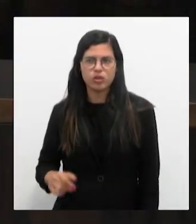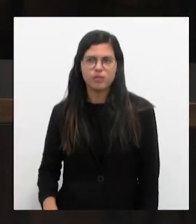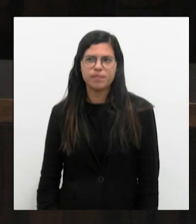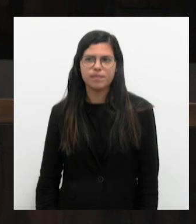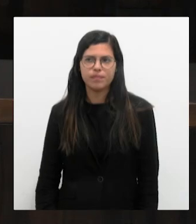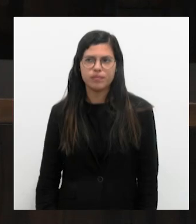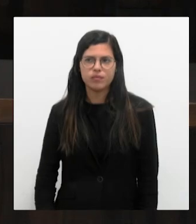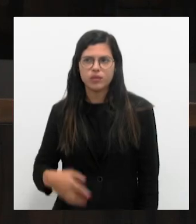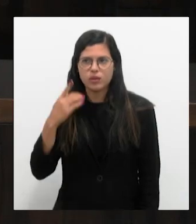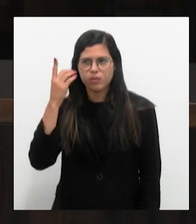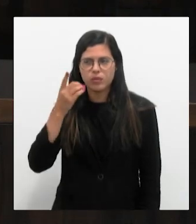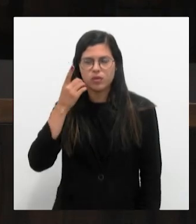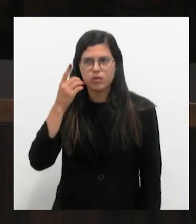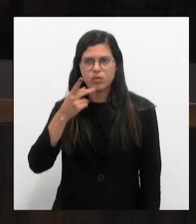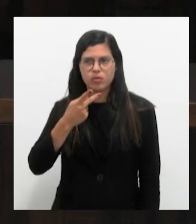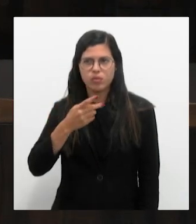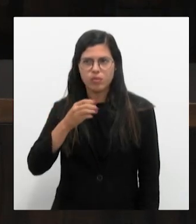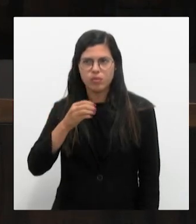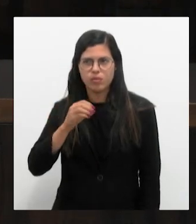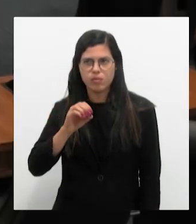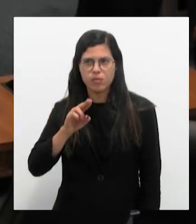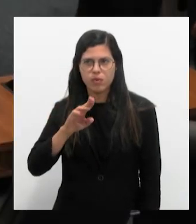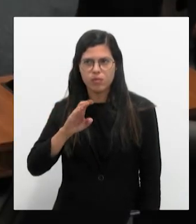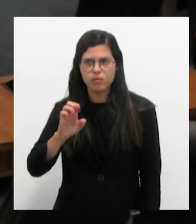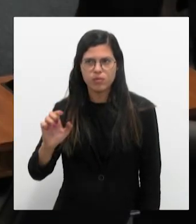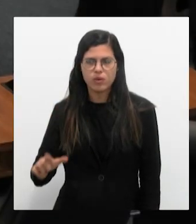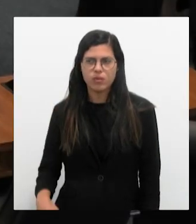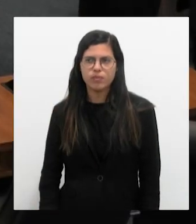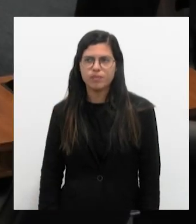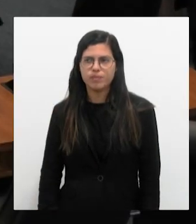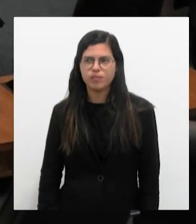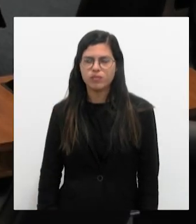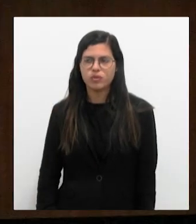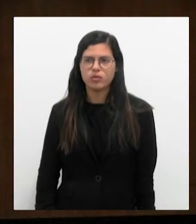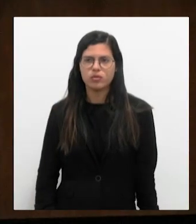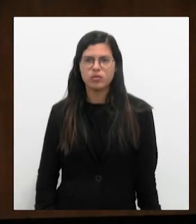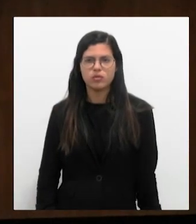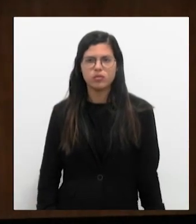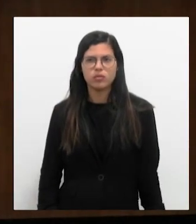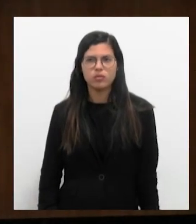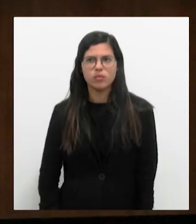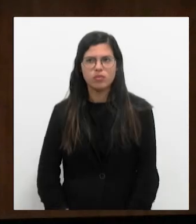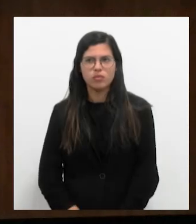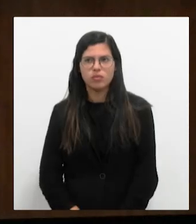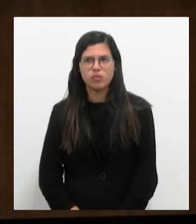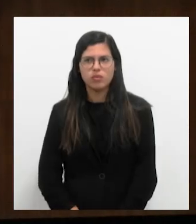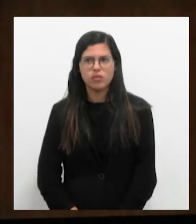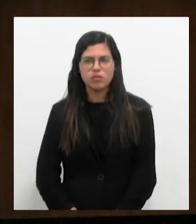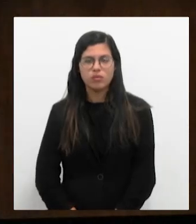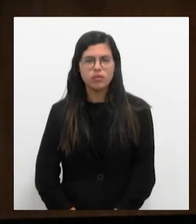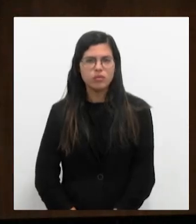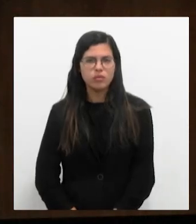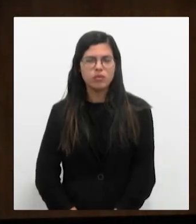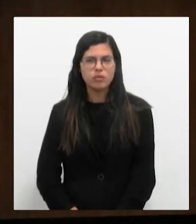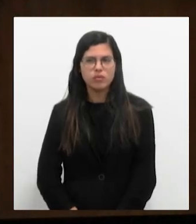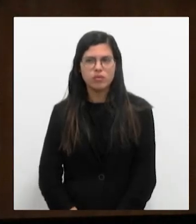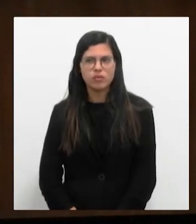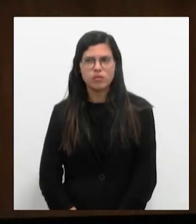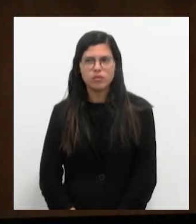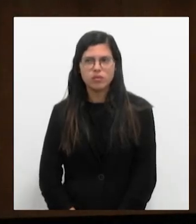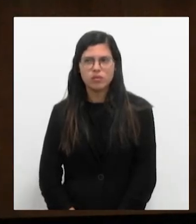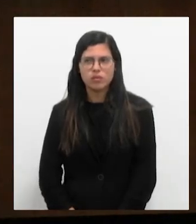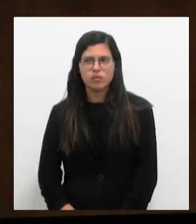Deputado Felipe Pobel. Pela ordem, presidente. Presidente, aquele velho ditado, quando